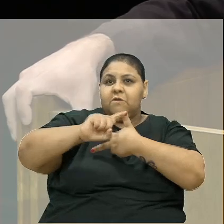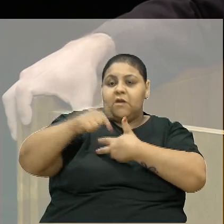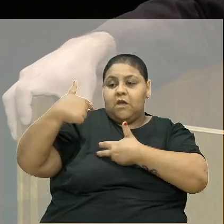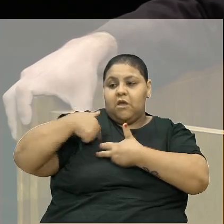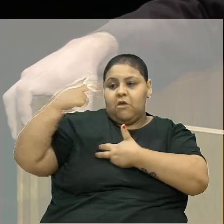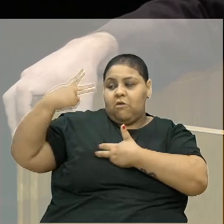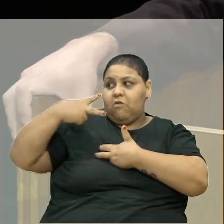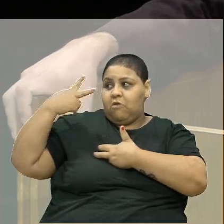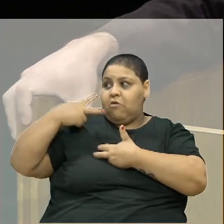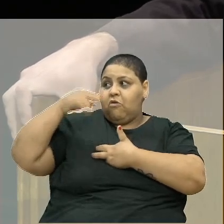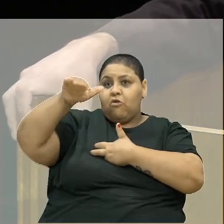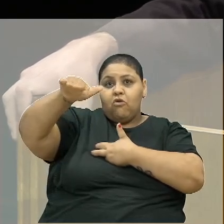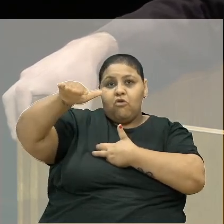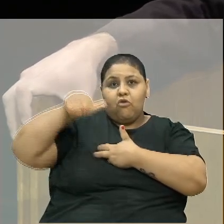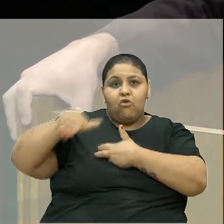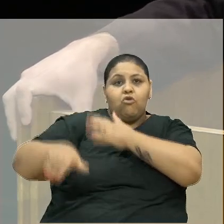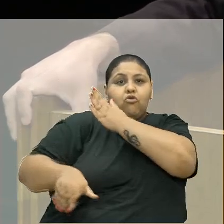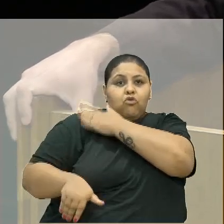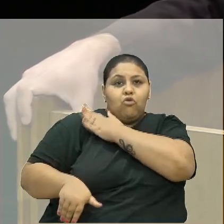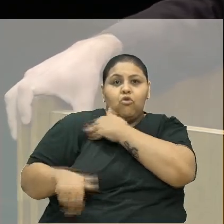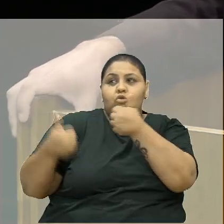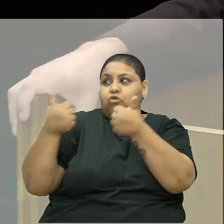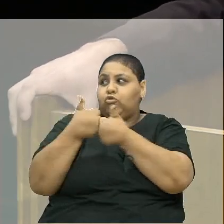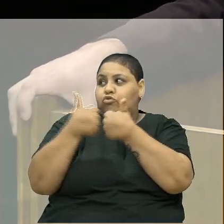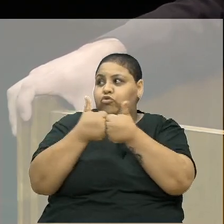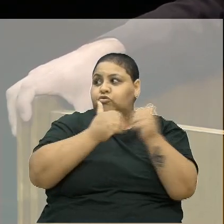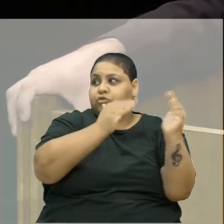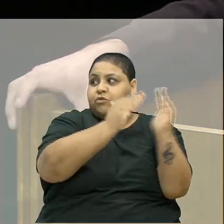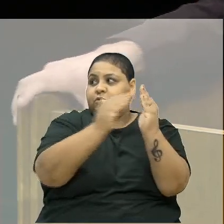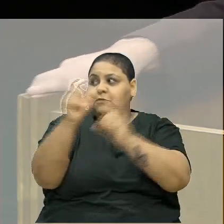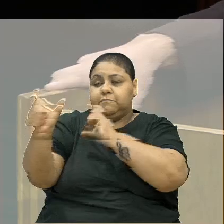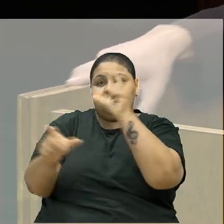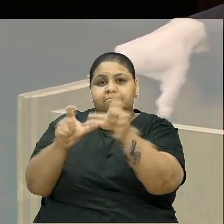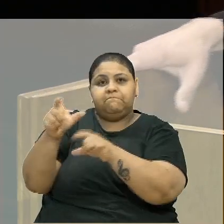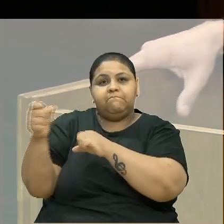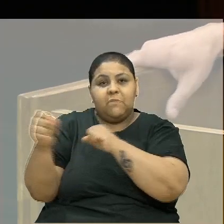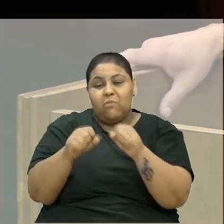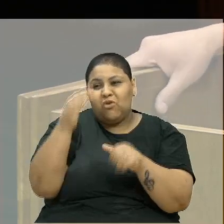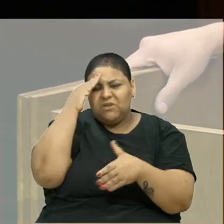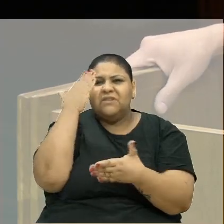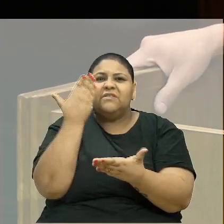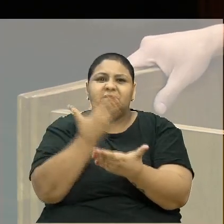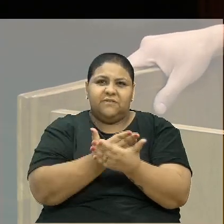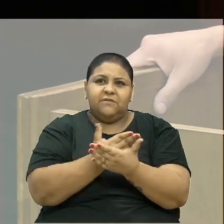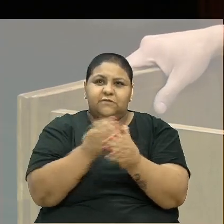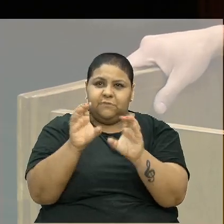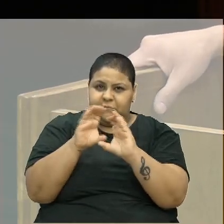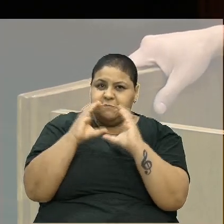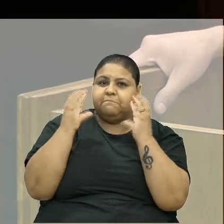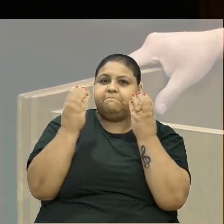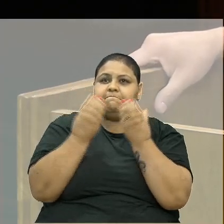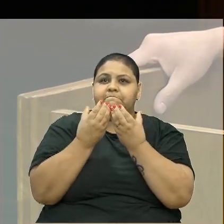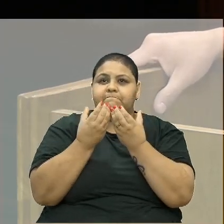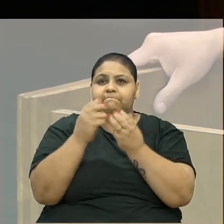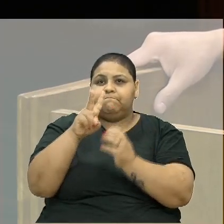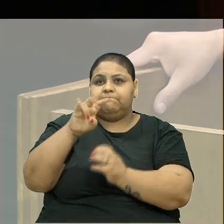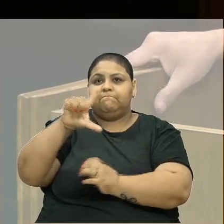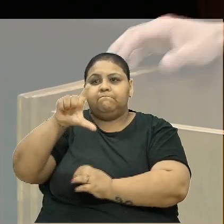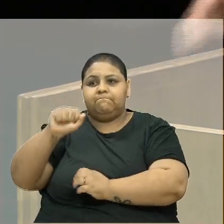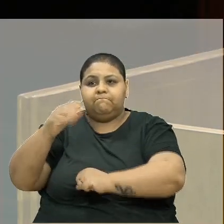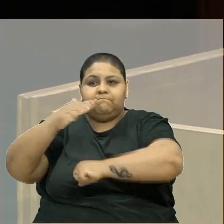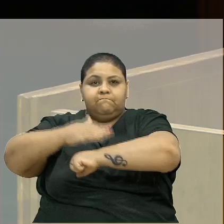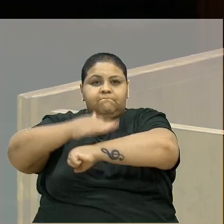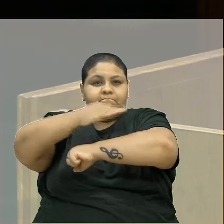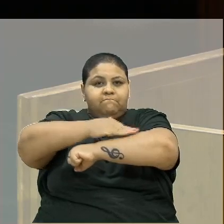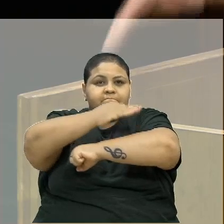que no momento que foi chamado estava lá presente junto dos moradores. E pode ter certeza, comunidade da Vila Sapa, que